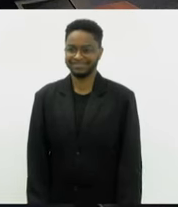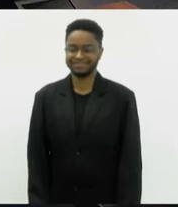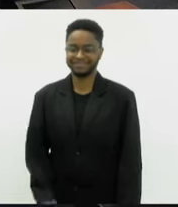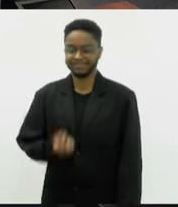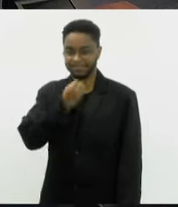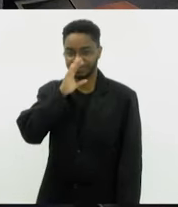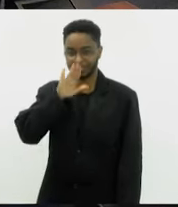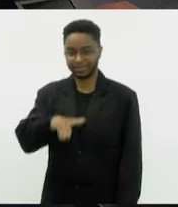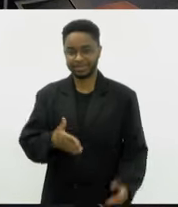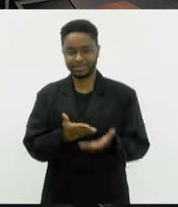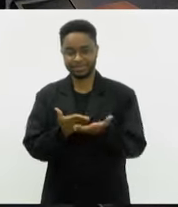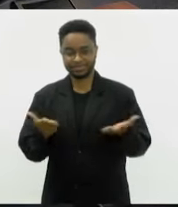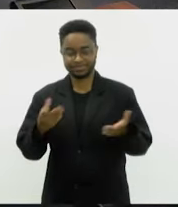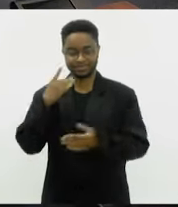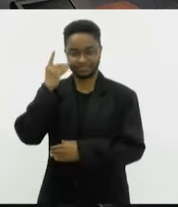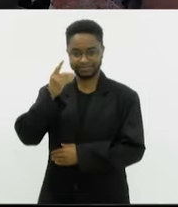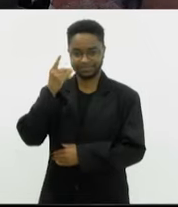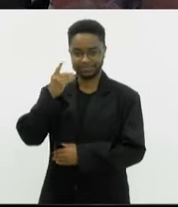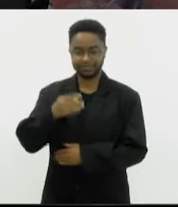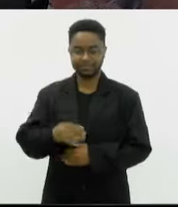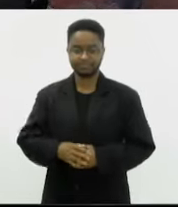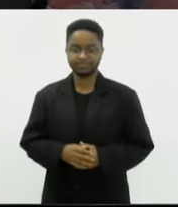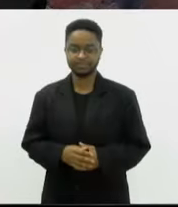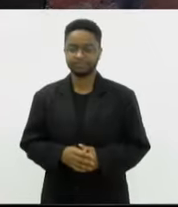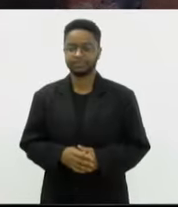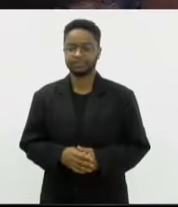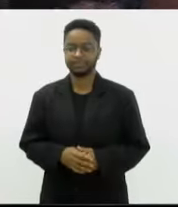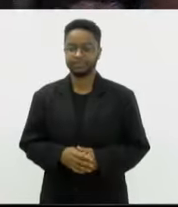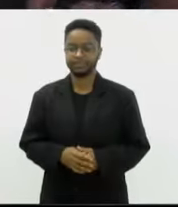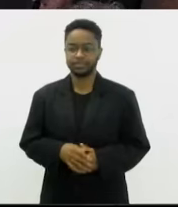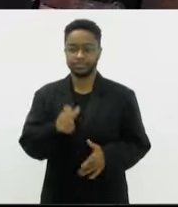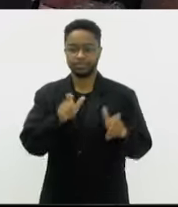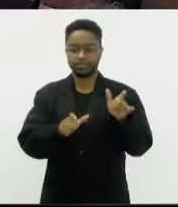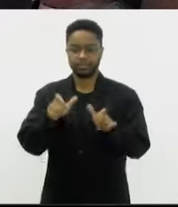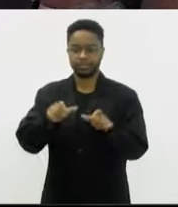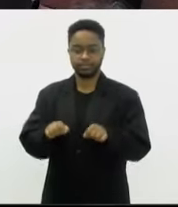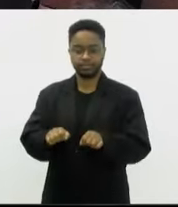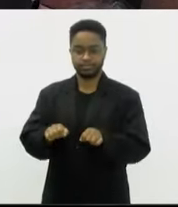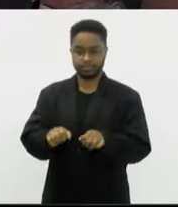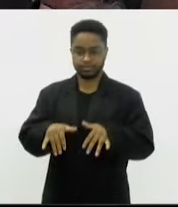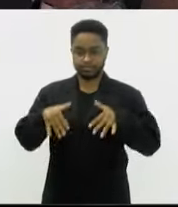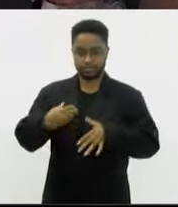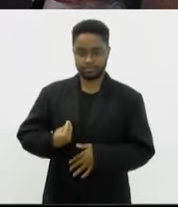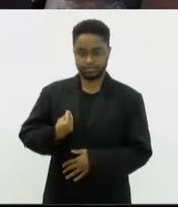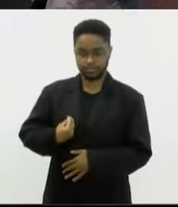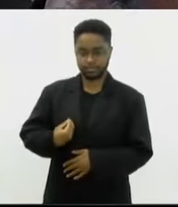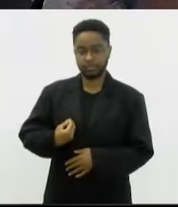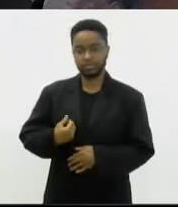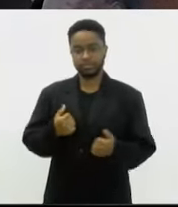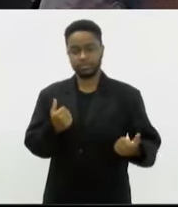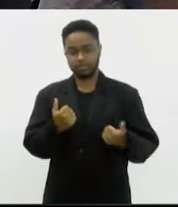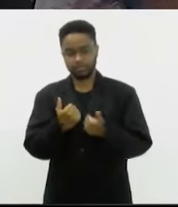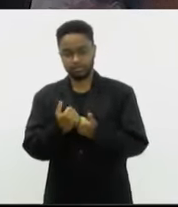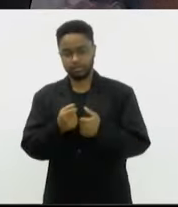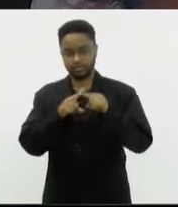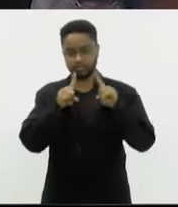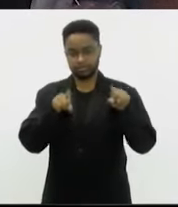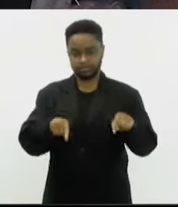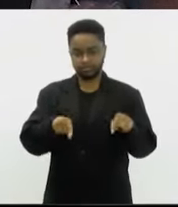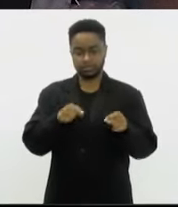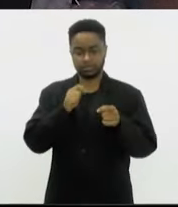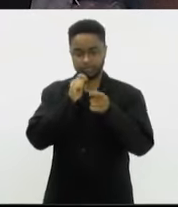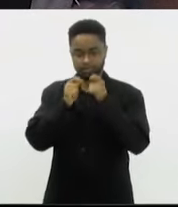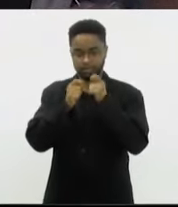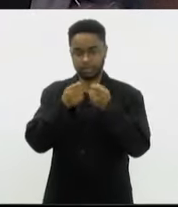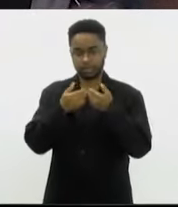Boa tarde, senhoras e senhores deputados, público presente, assessores, servidores, imprensa.